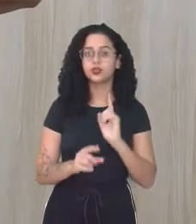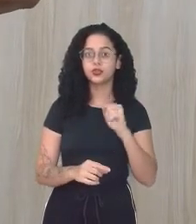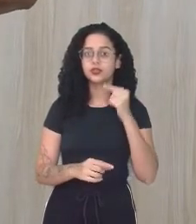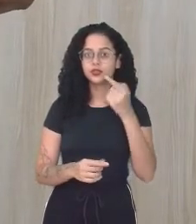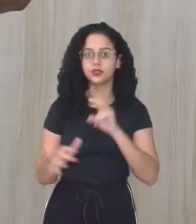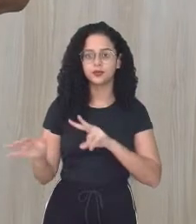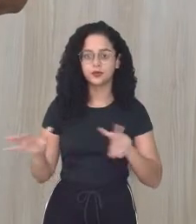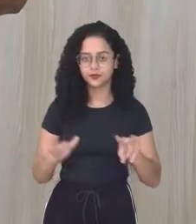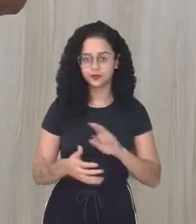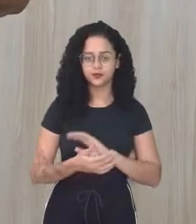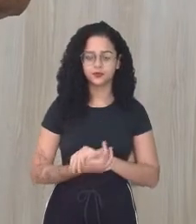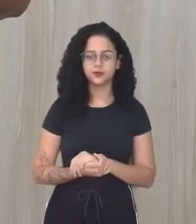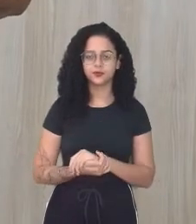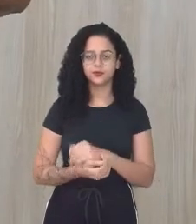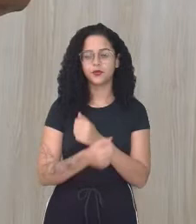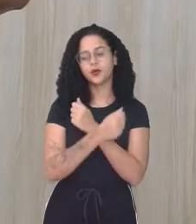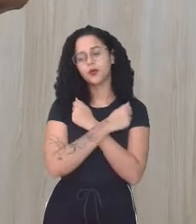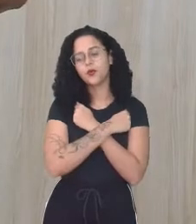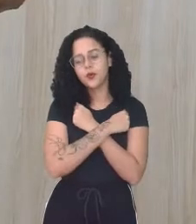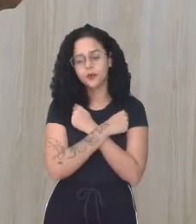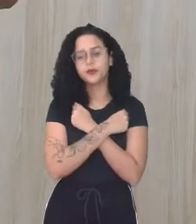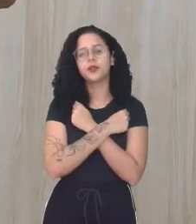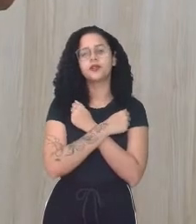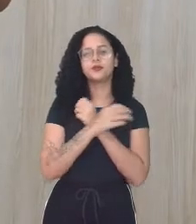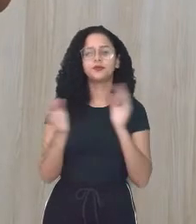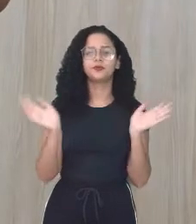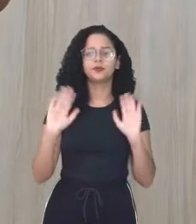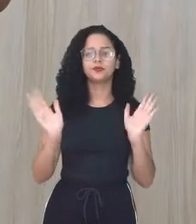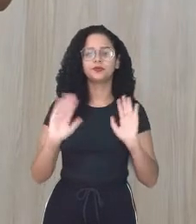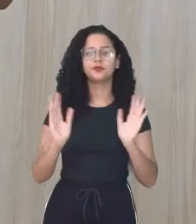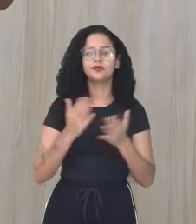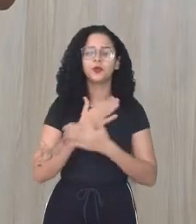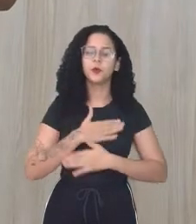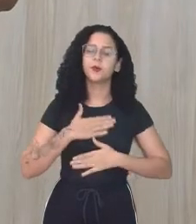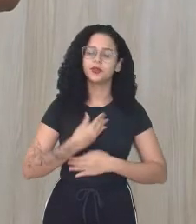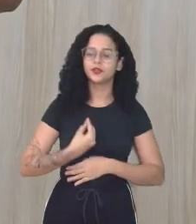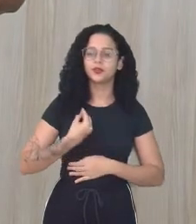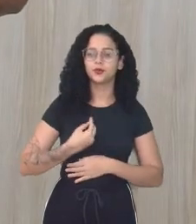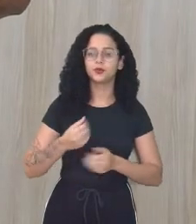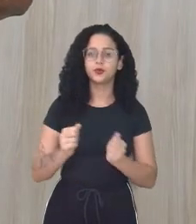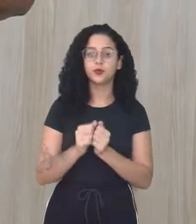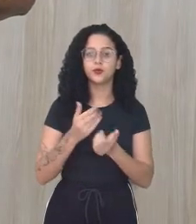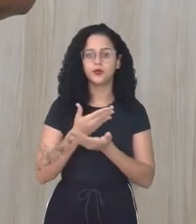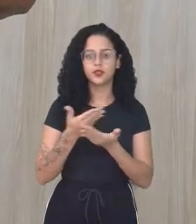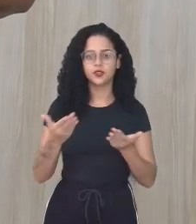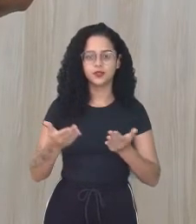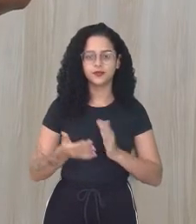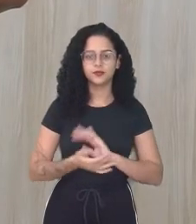semana, tá? Um abraço, tchau, tchau. Foi um prazer estar com vocês.